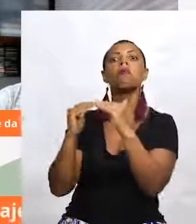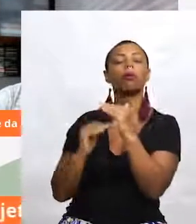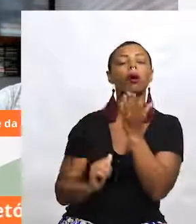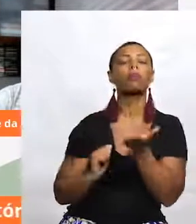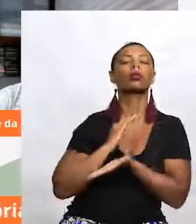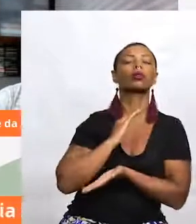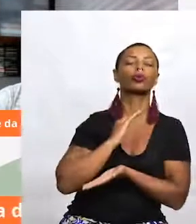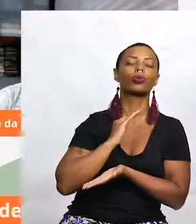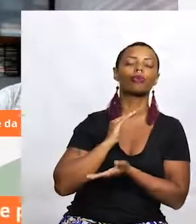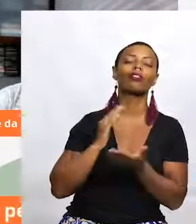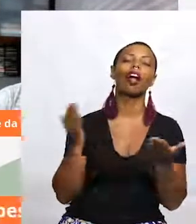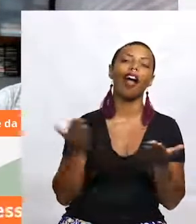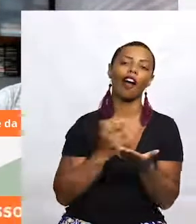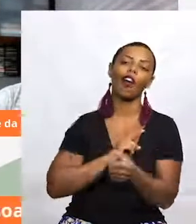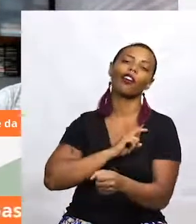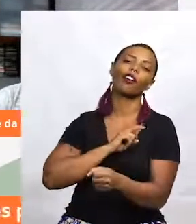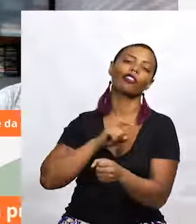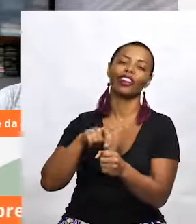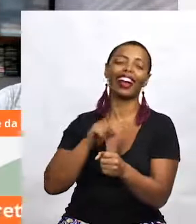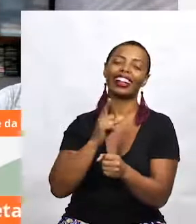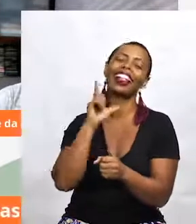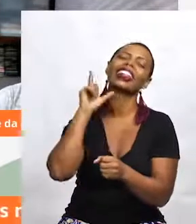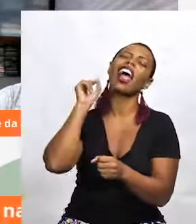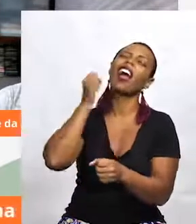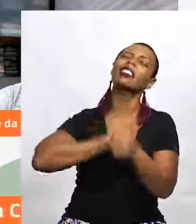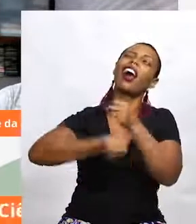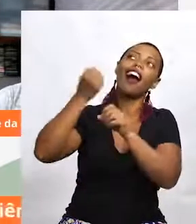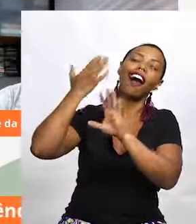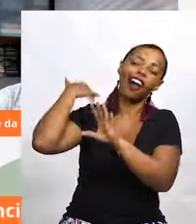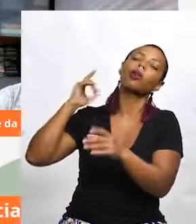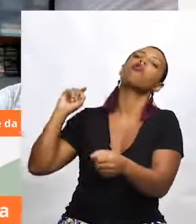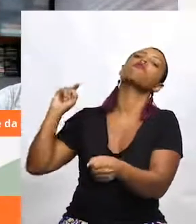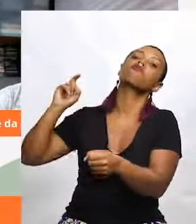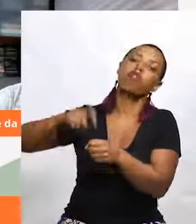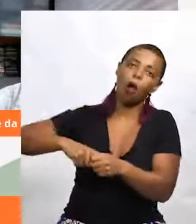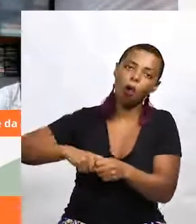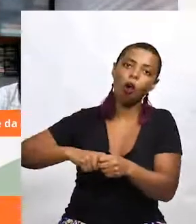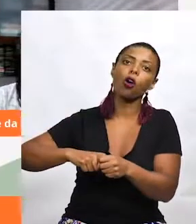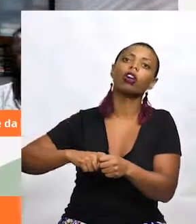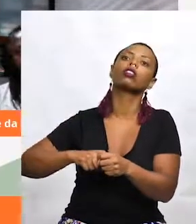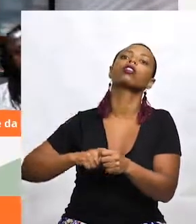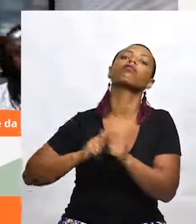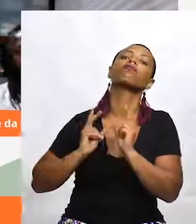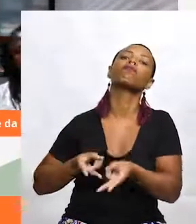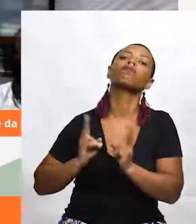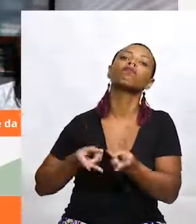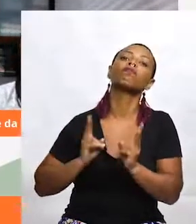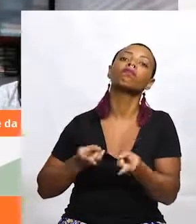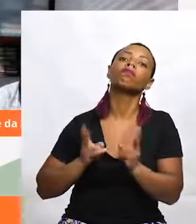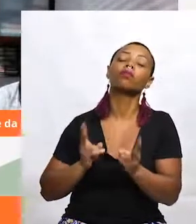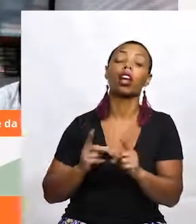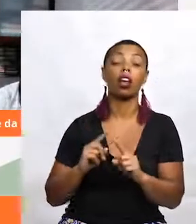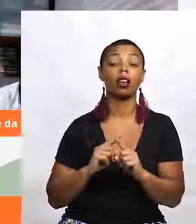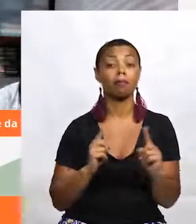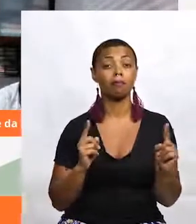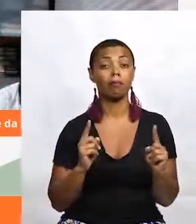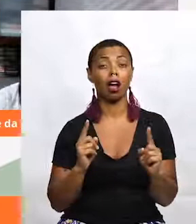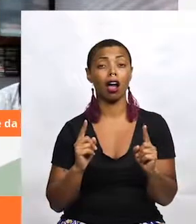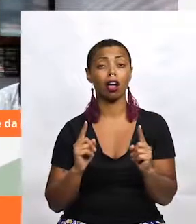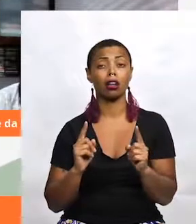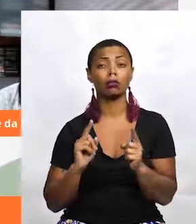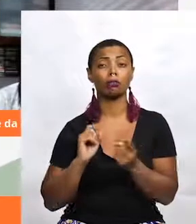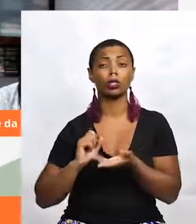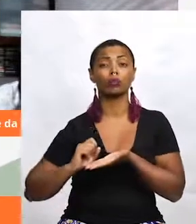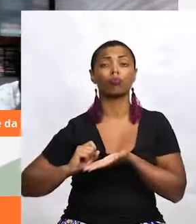eu voltei, bom, já faz 10 anos que eu voltei, e eu fui expulsa com uma série de